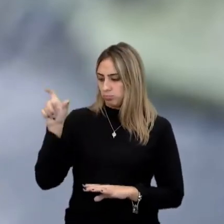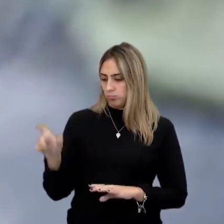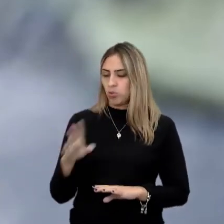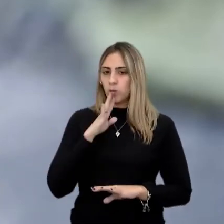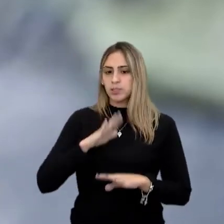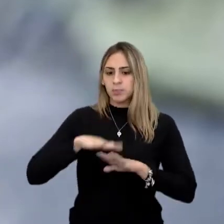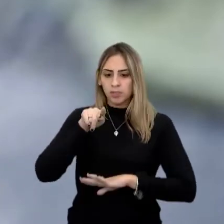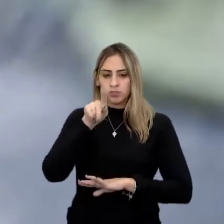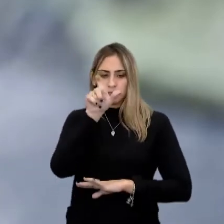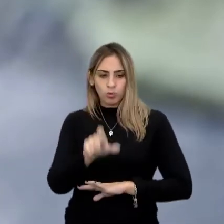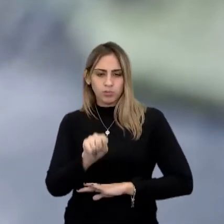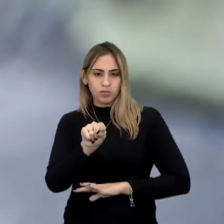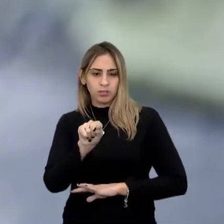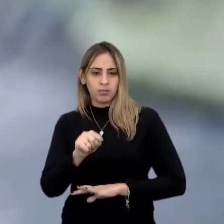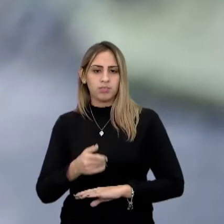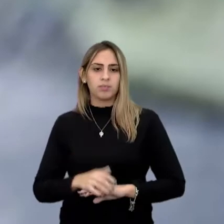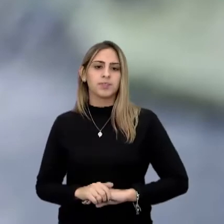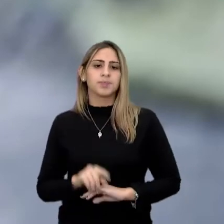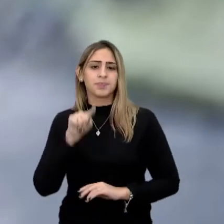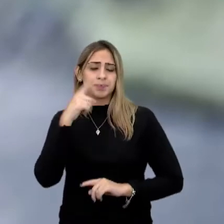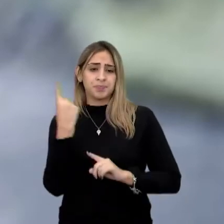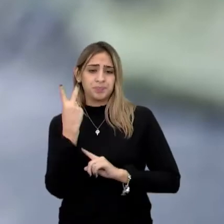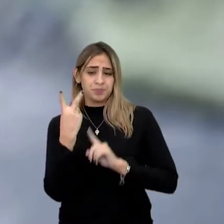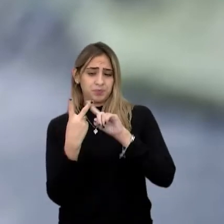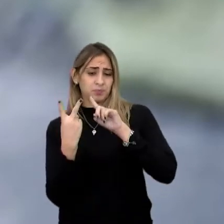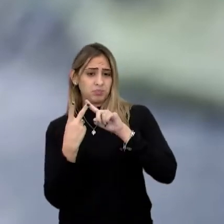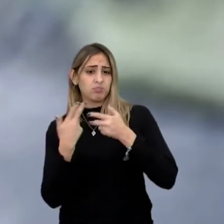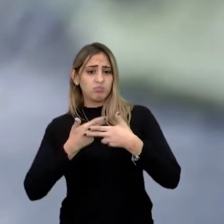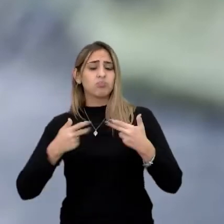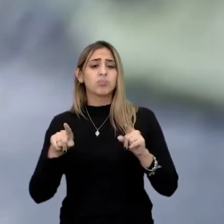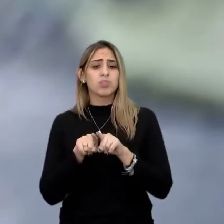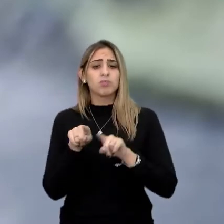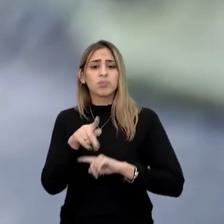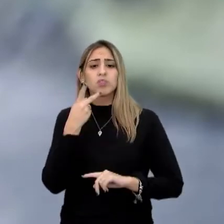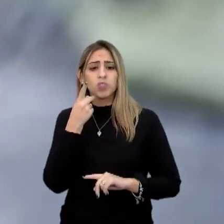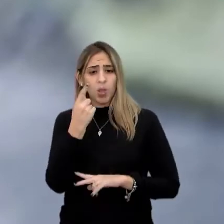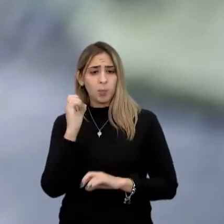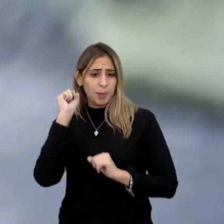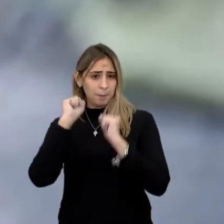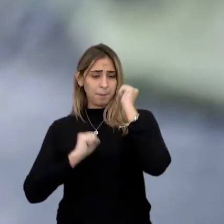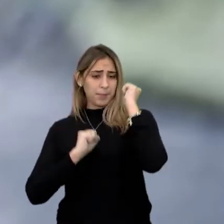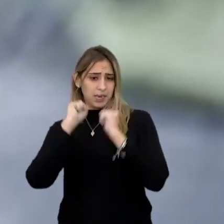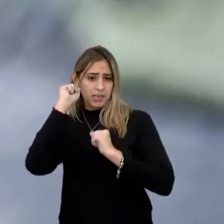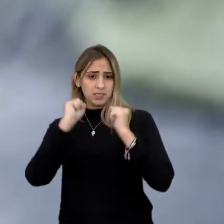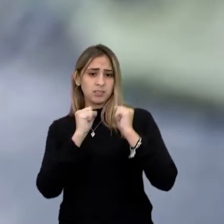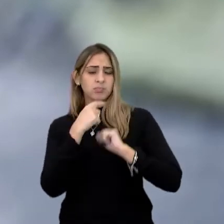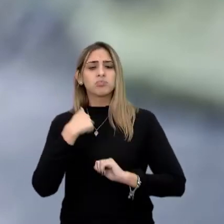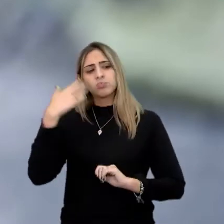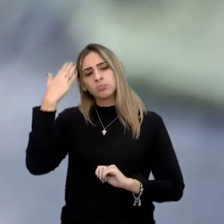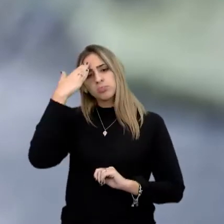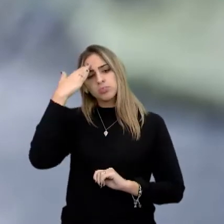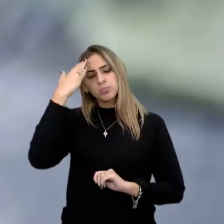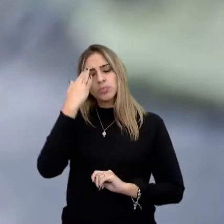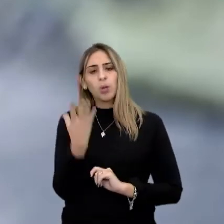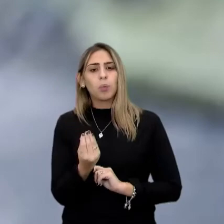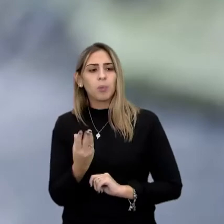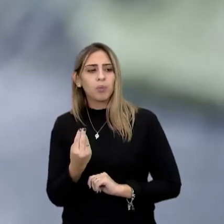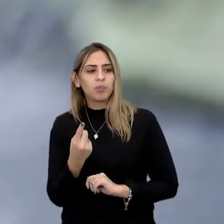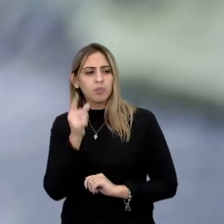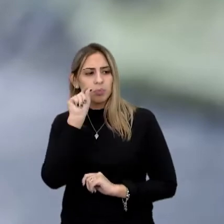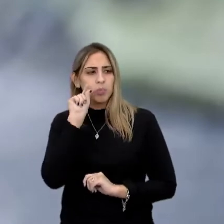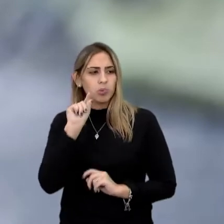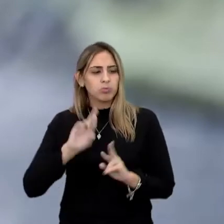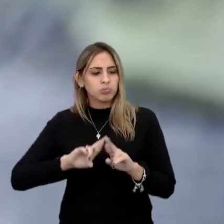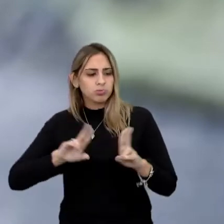você mesmo. Então essa é a primeira coisa. E a segunda, quando você fala de uma empresa, eu sei que muitas vezes fica um pouco turva